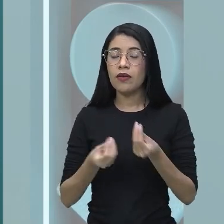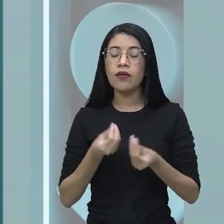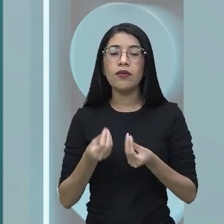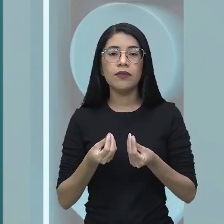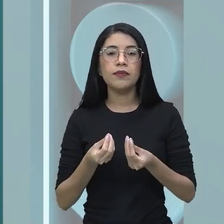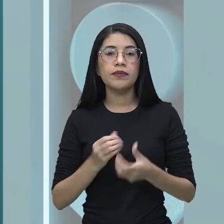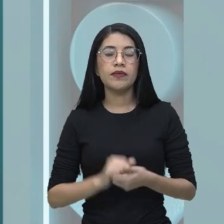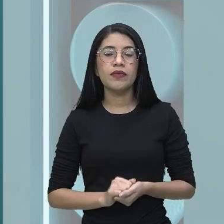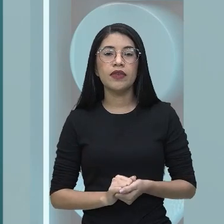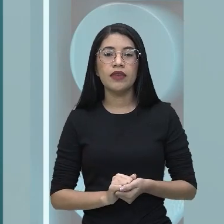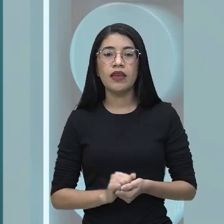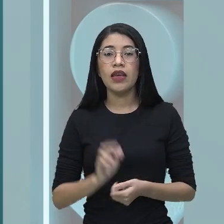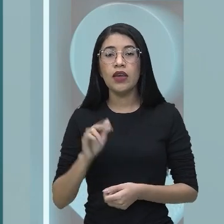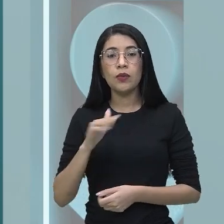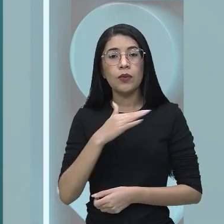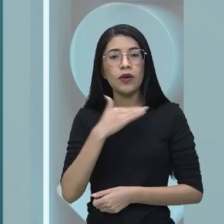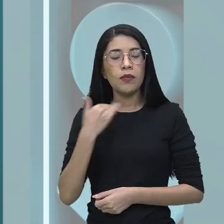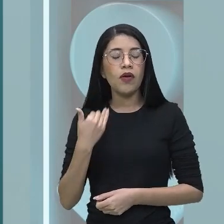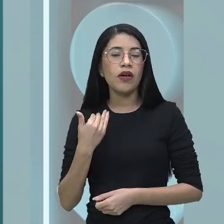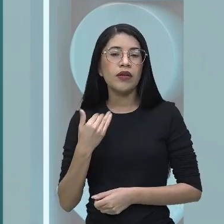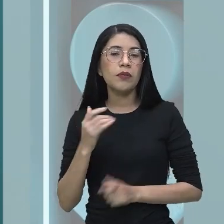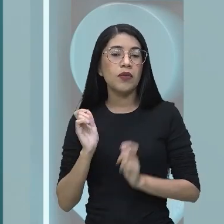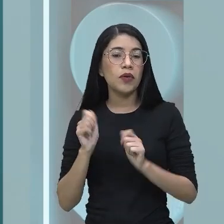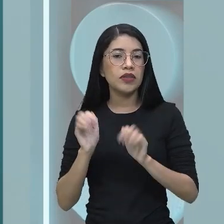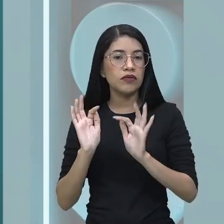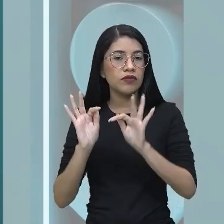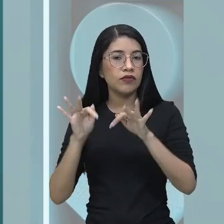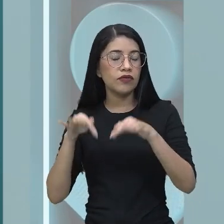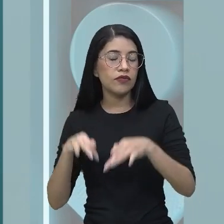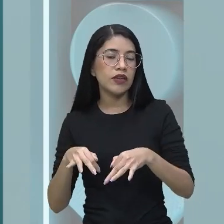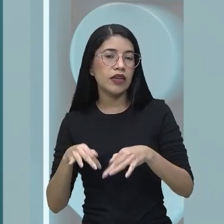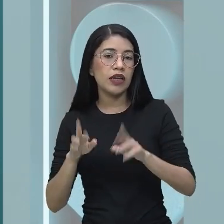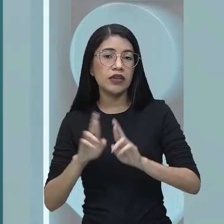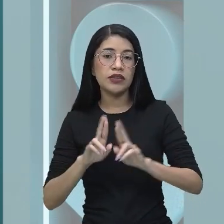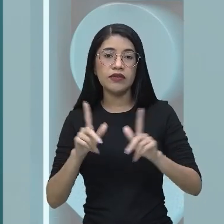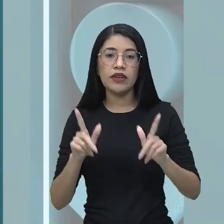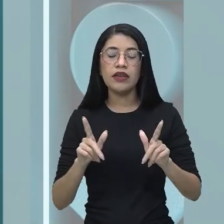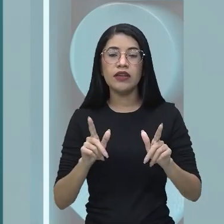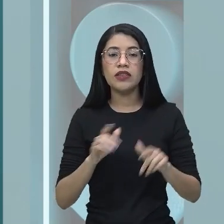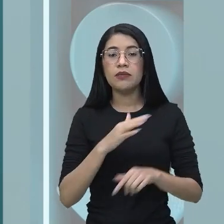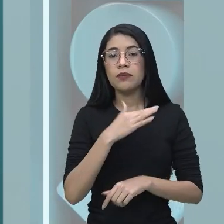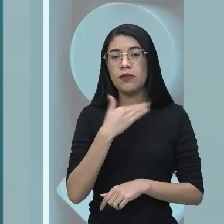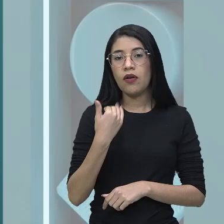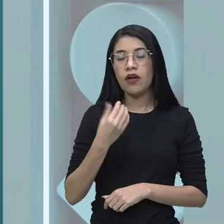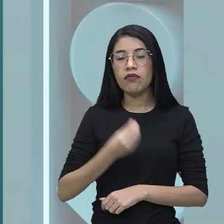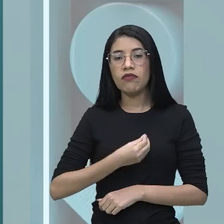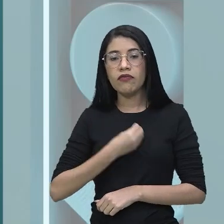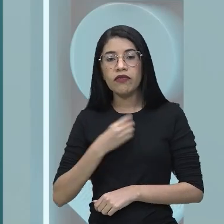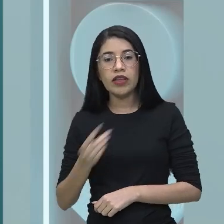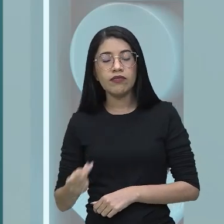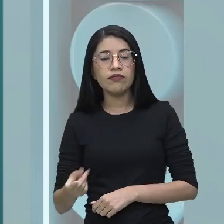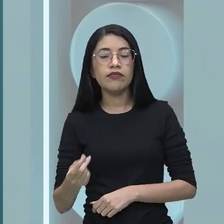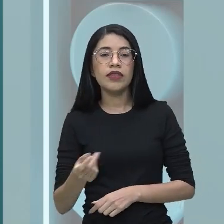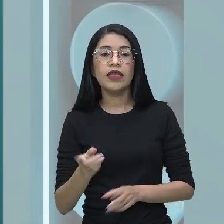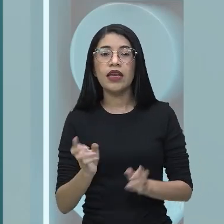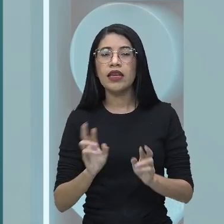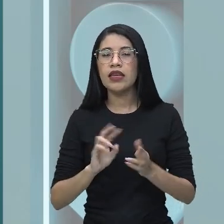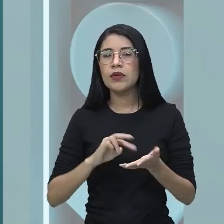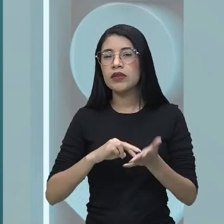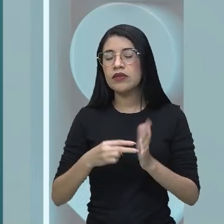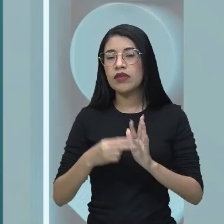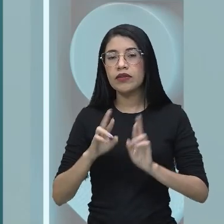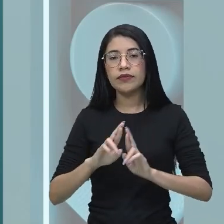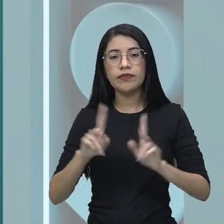seja a ideia de finitude certo e infinito ela traz aí uma certa contradição nos seus sentidos para o